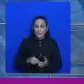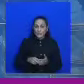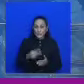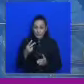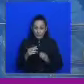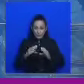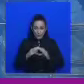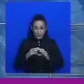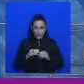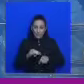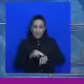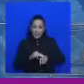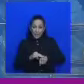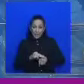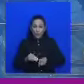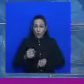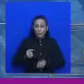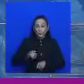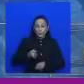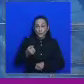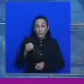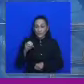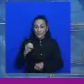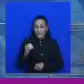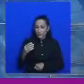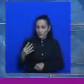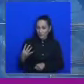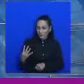Segunda bola marrom, número 04.